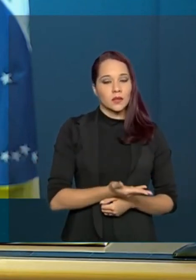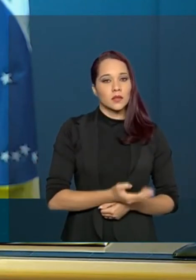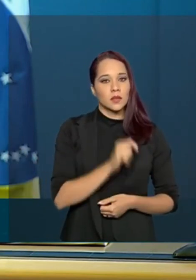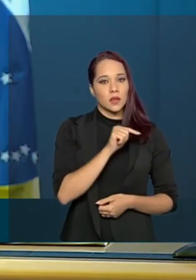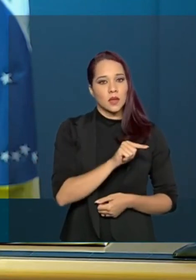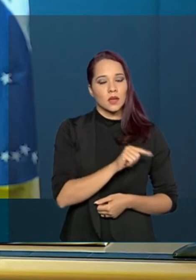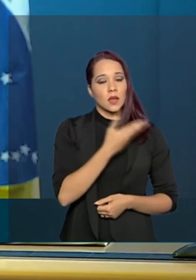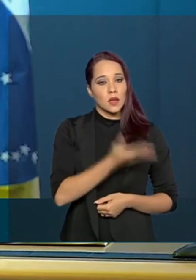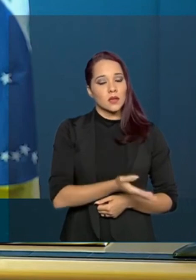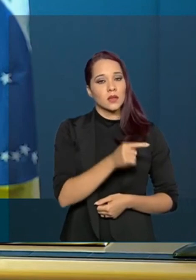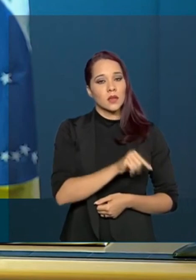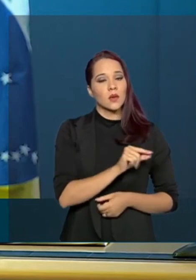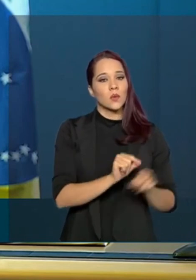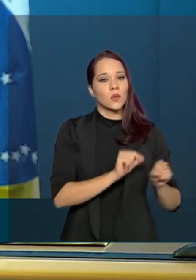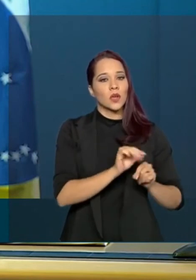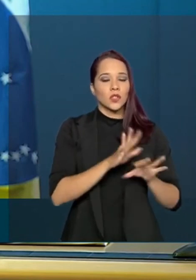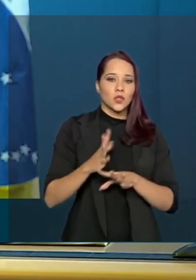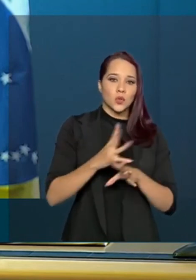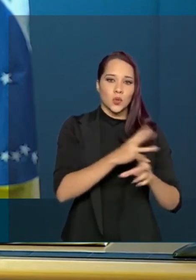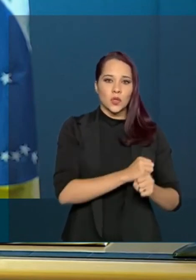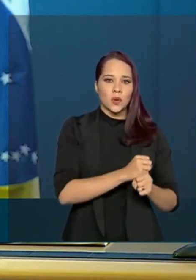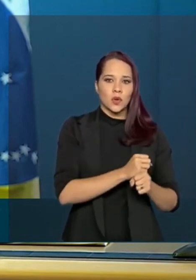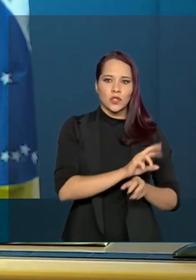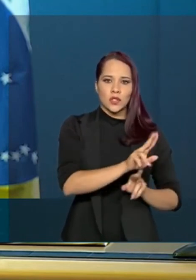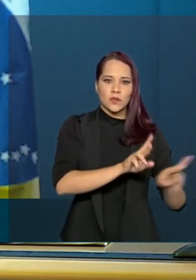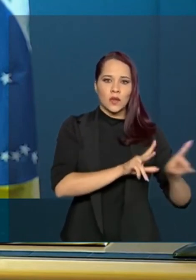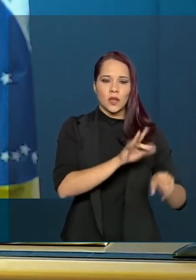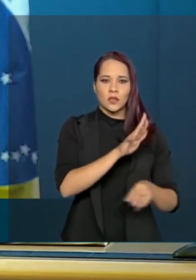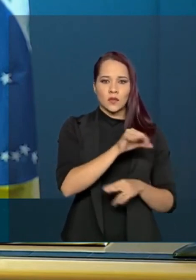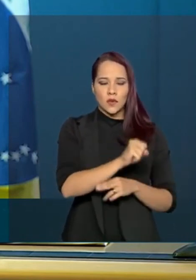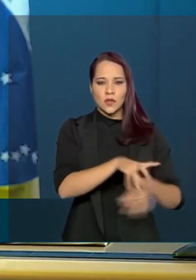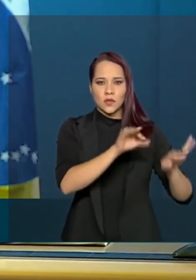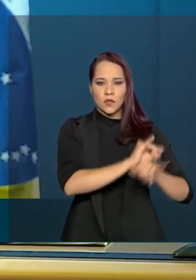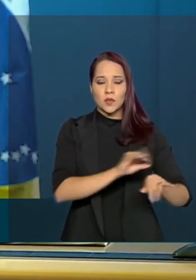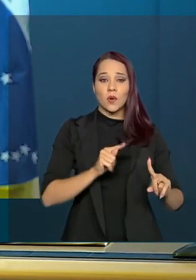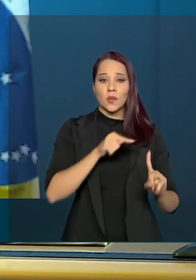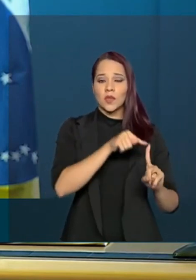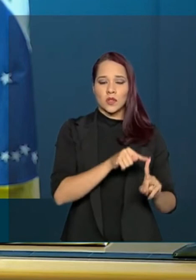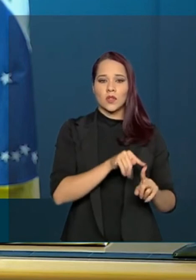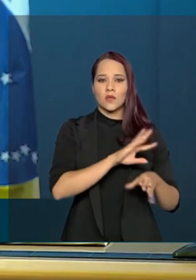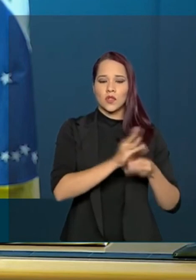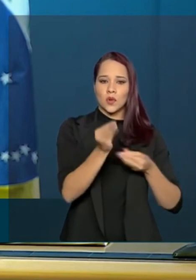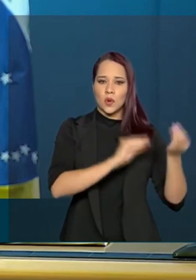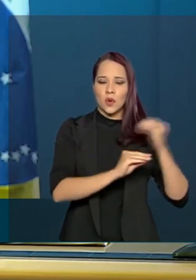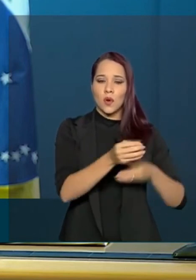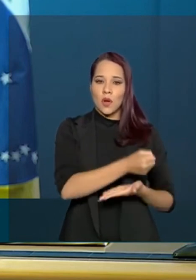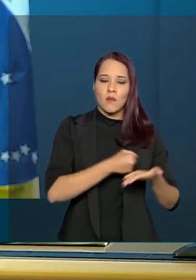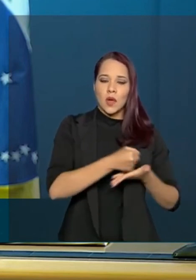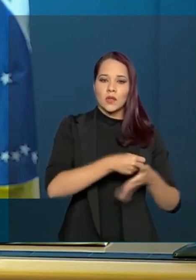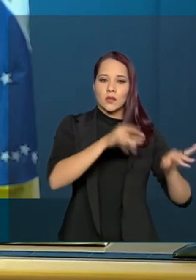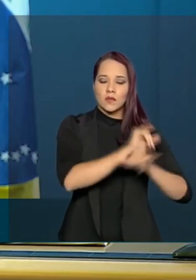na realidade, a forma de junção de diferentes fontes de informação com o objetivo de compor uma base de